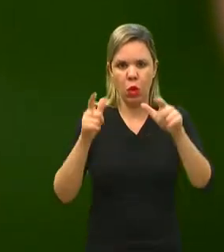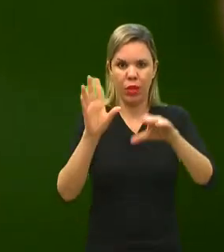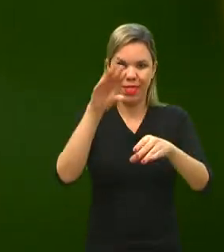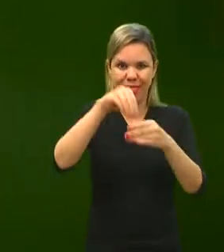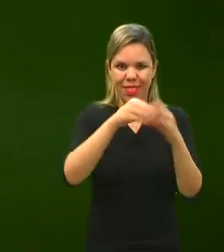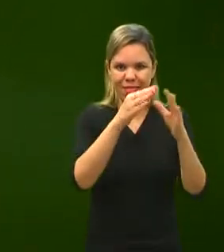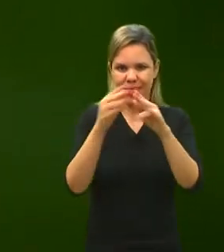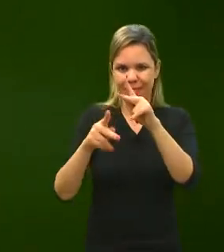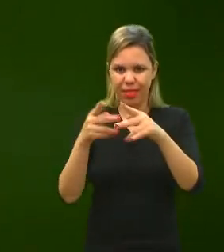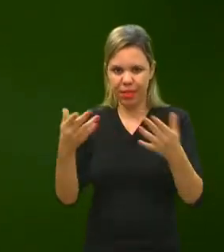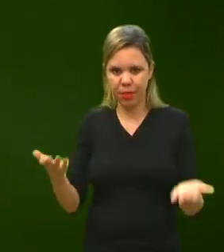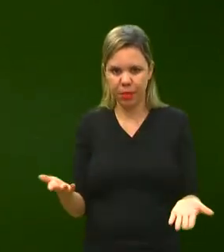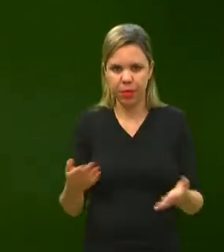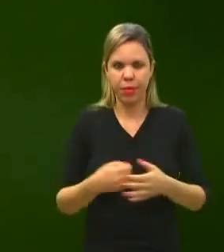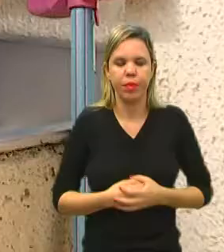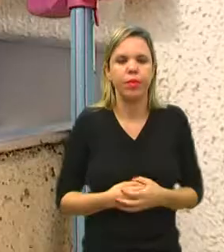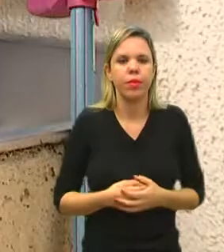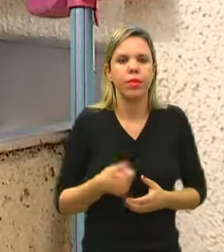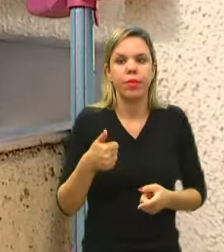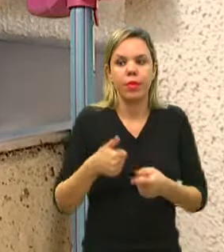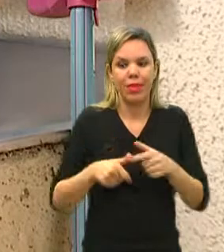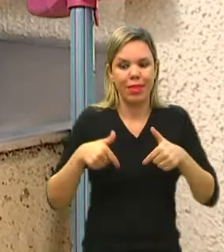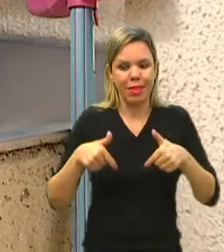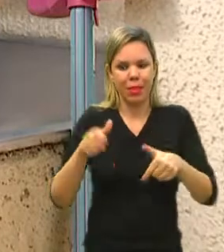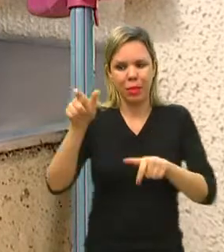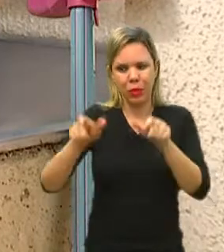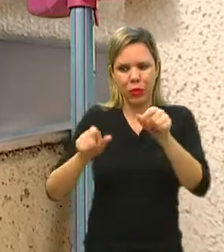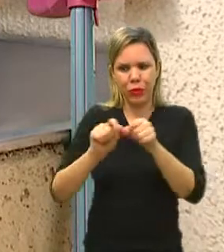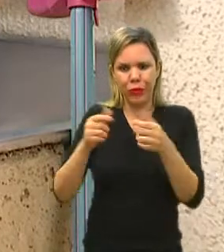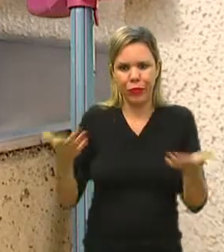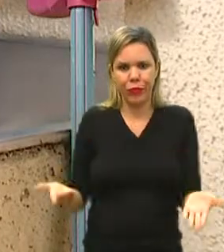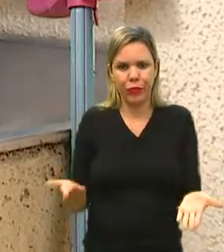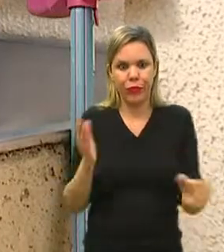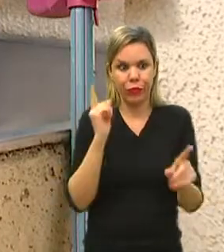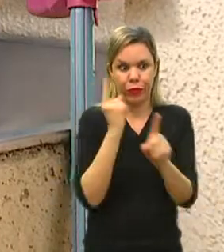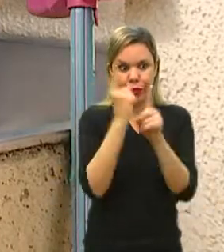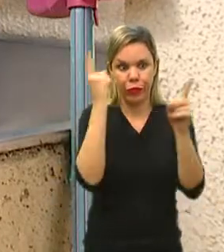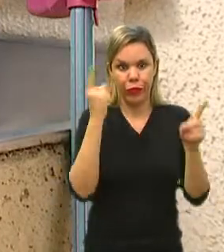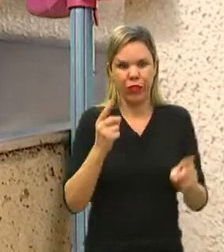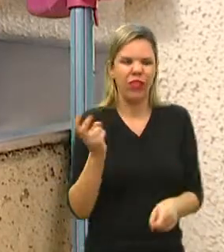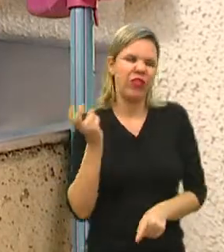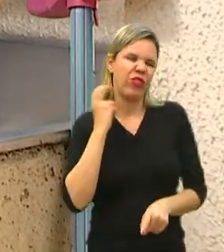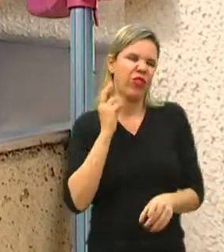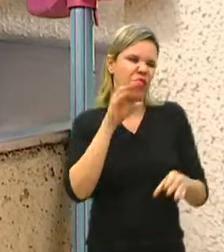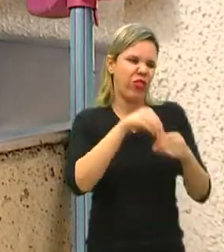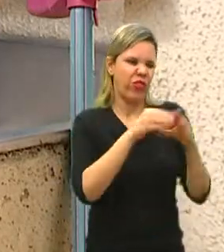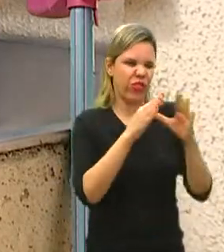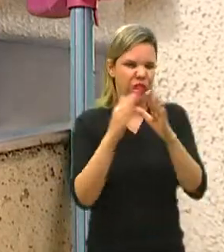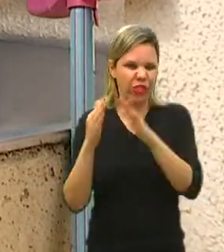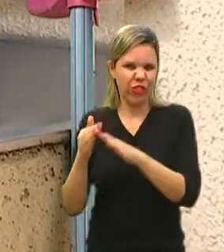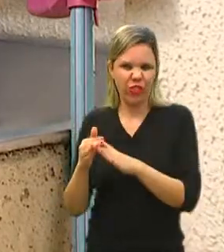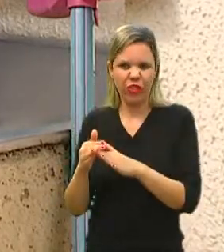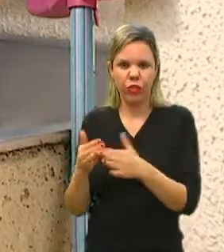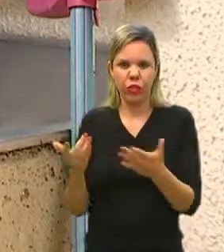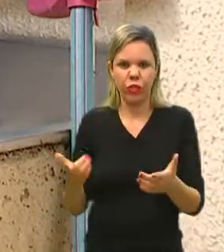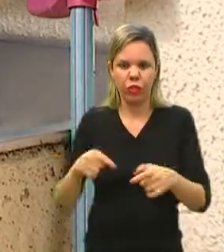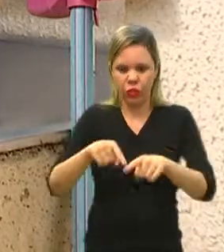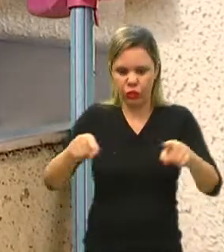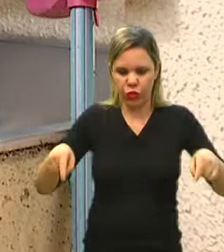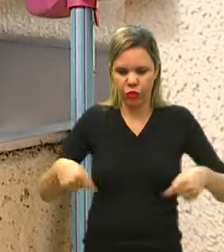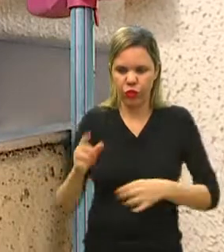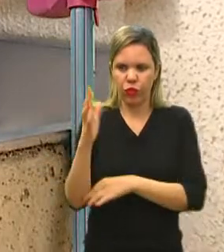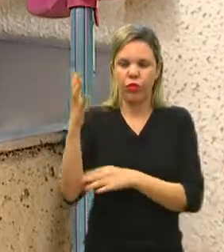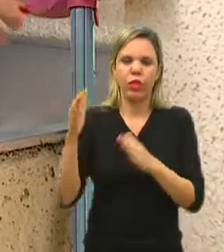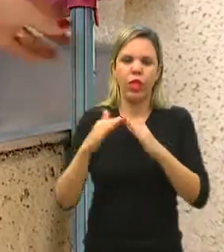vão parar dentro das residências. A primeira atitude que muitas pessoas têm ao encontrar um morcego dentro de casa ou até mesmo